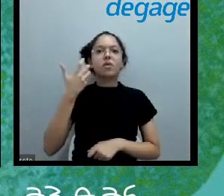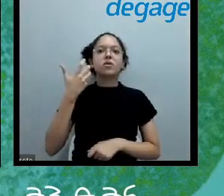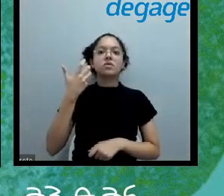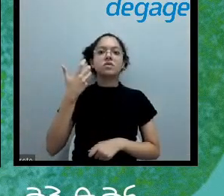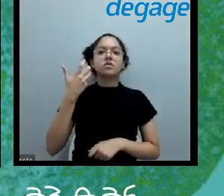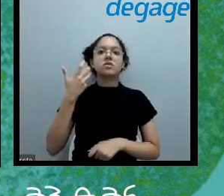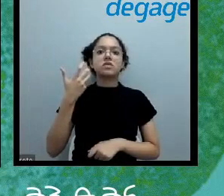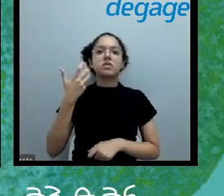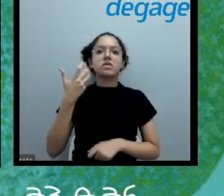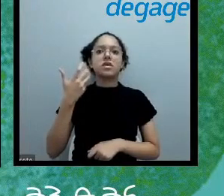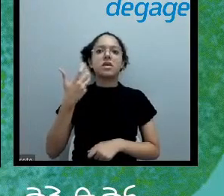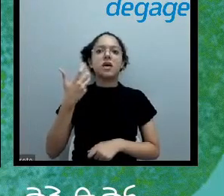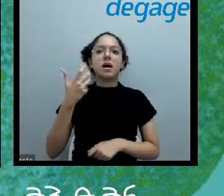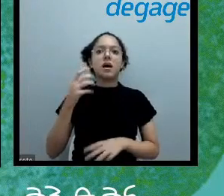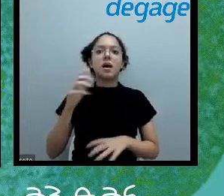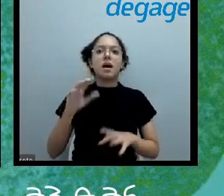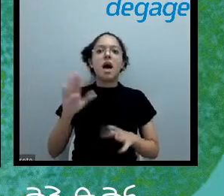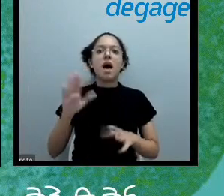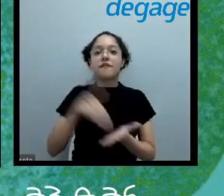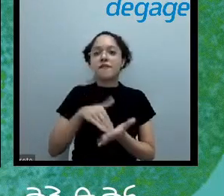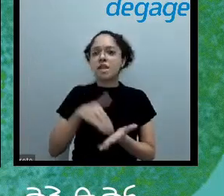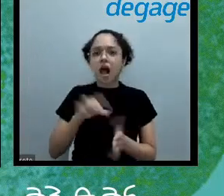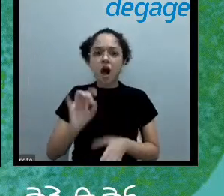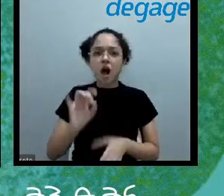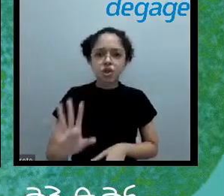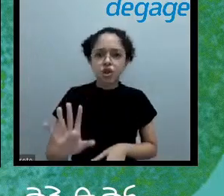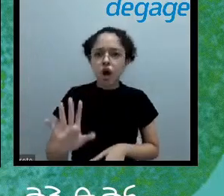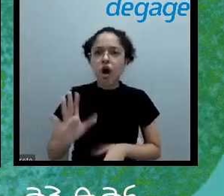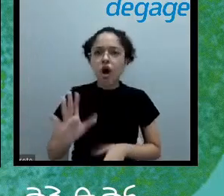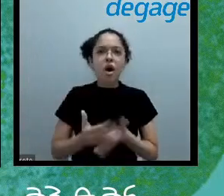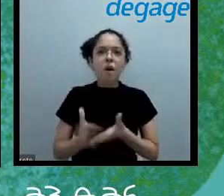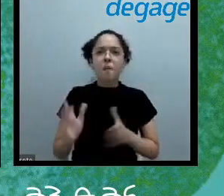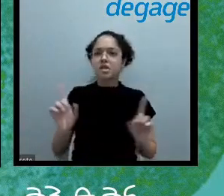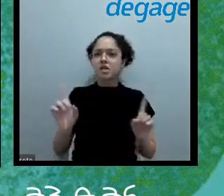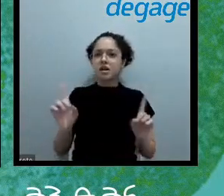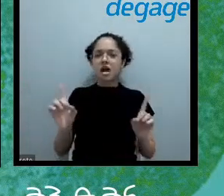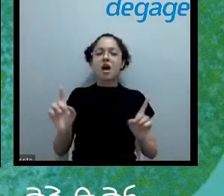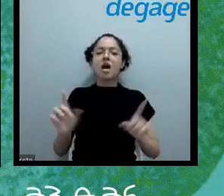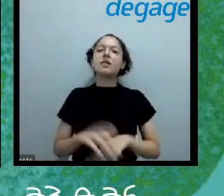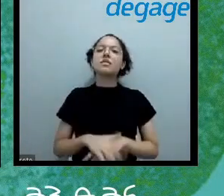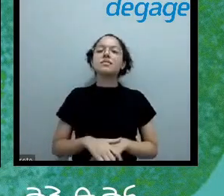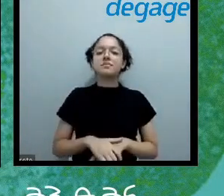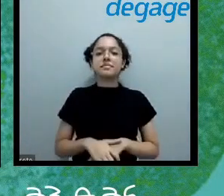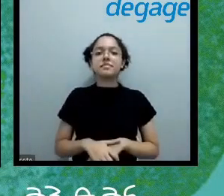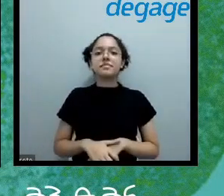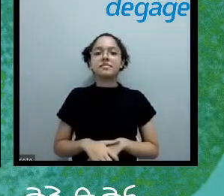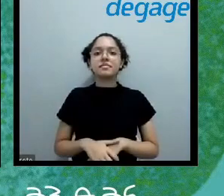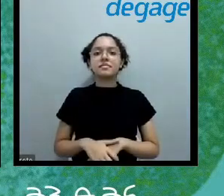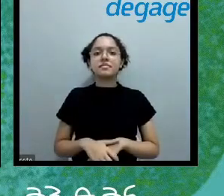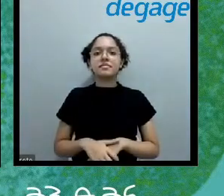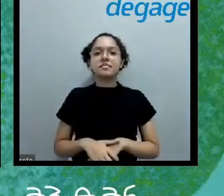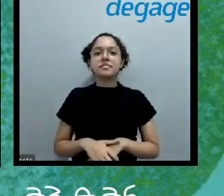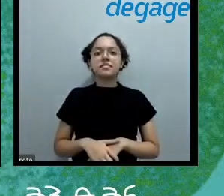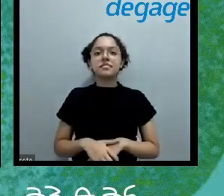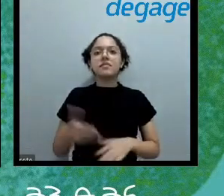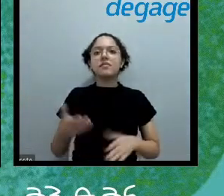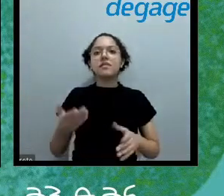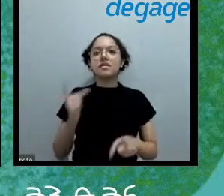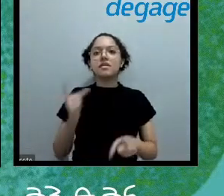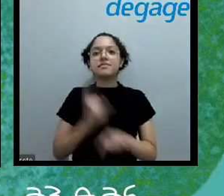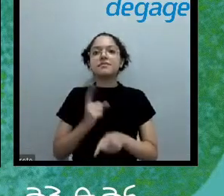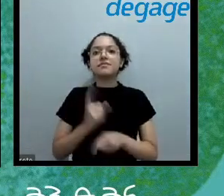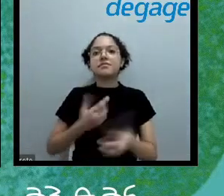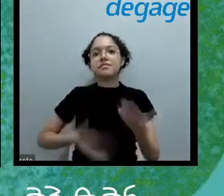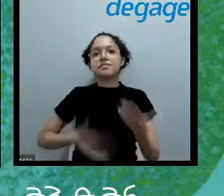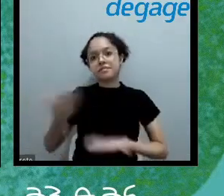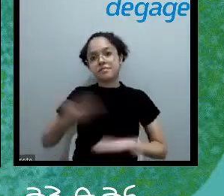é o momento, mais para o final. A gente tem que fazer isso, no final vem a música da bola. E aí, os encontros partem de uma troca entre os